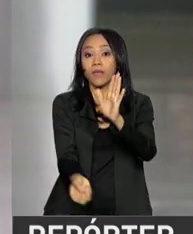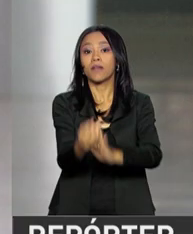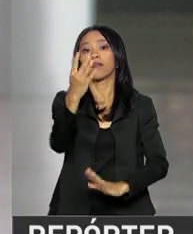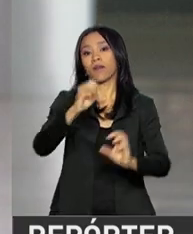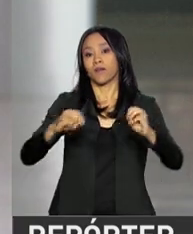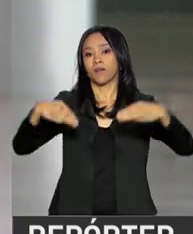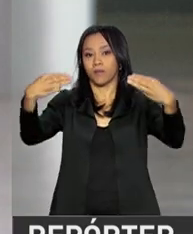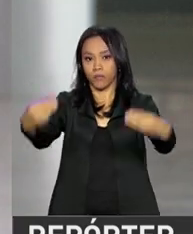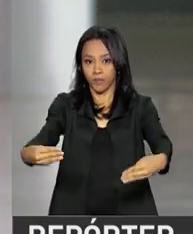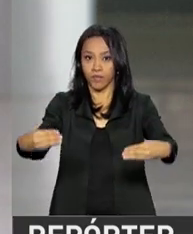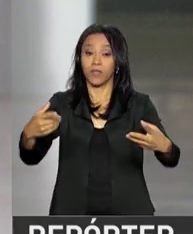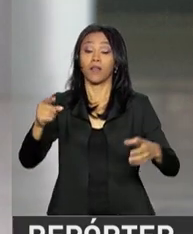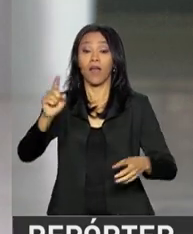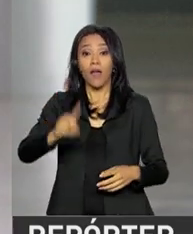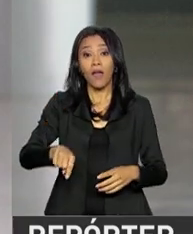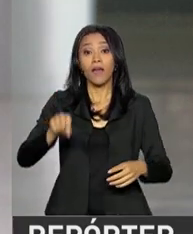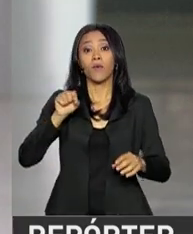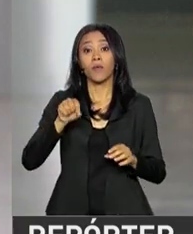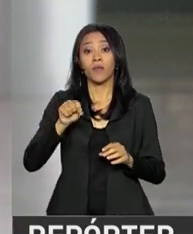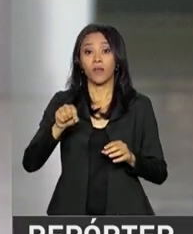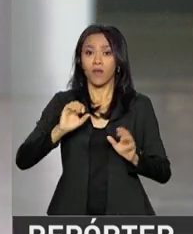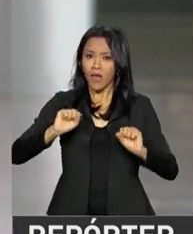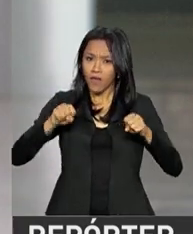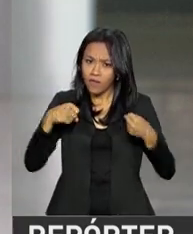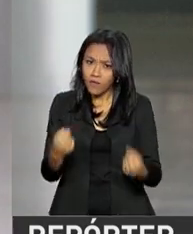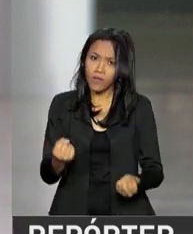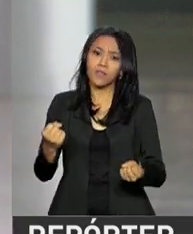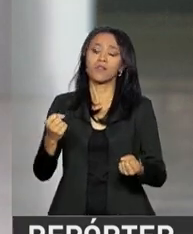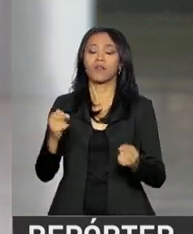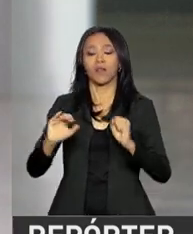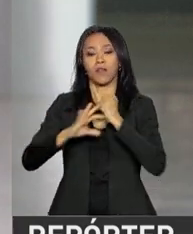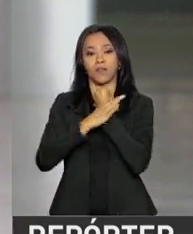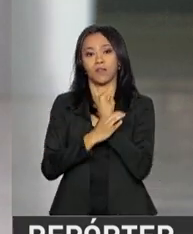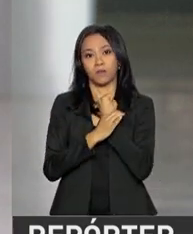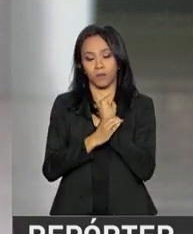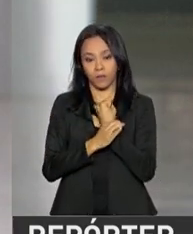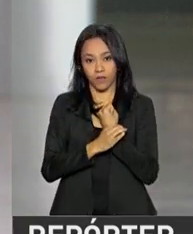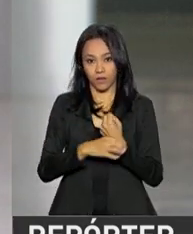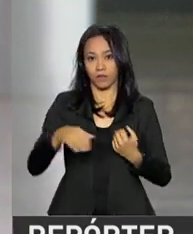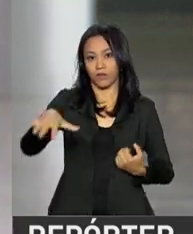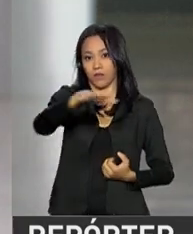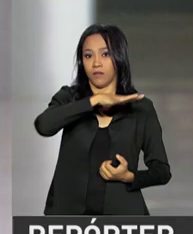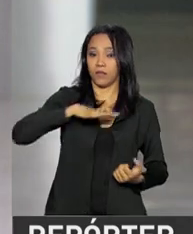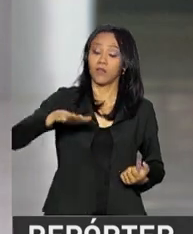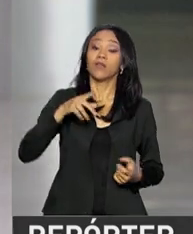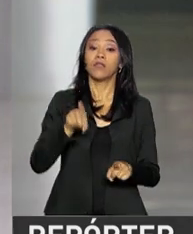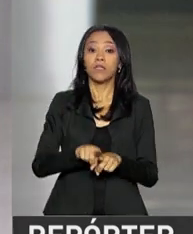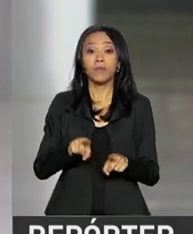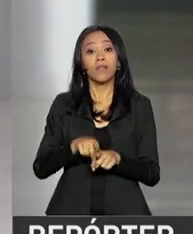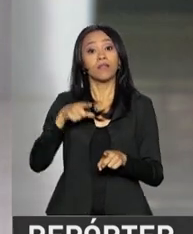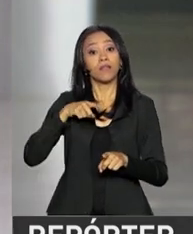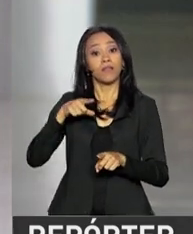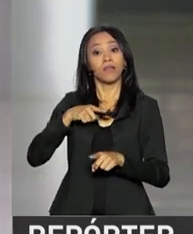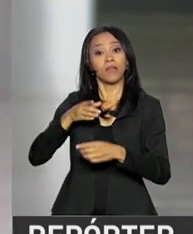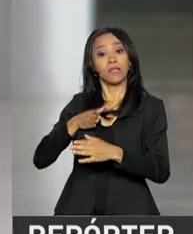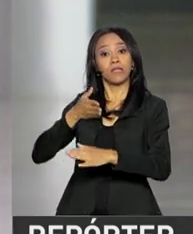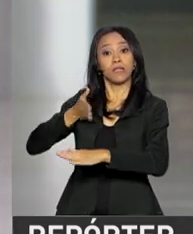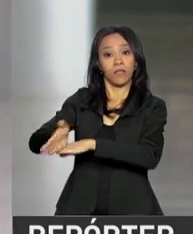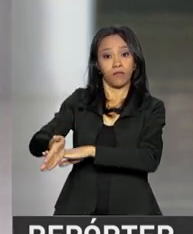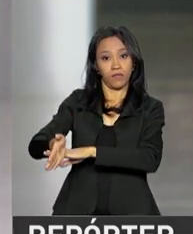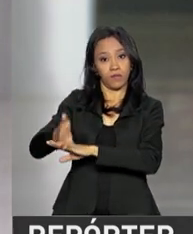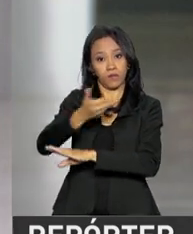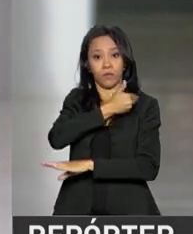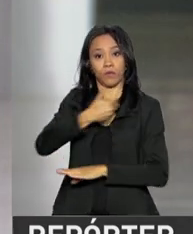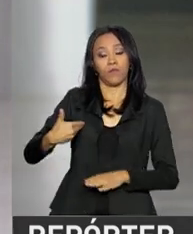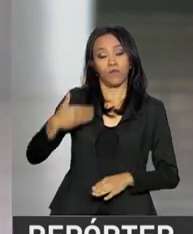federal no pacote para reforçar a segurança pública e que conta também com a intervenção federal no rio de janeiro o novo